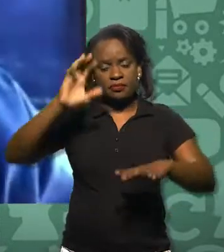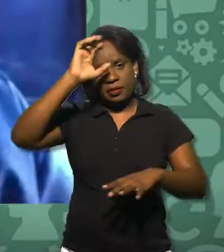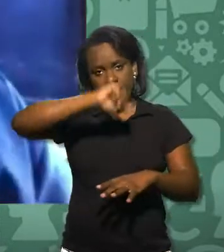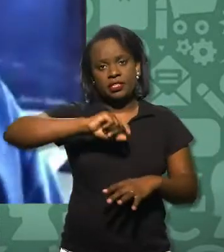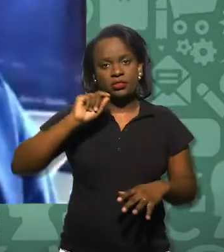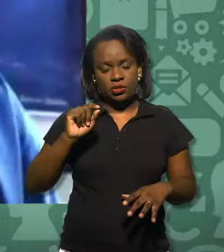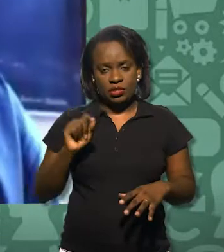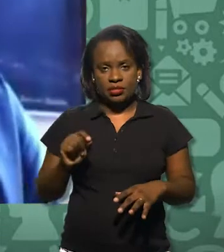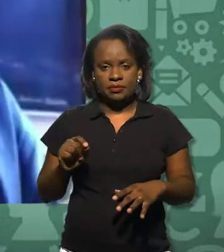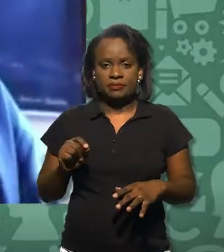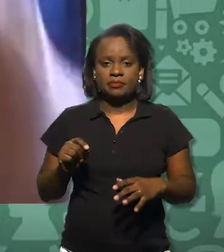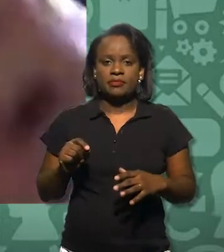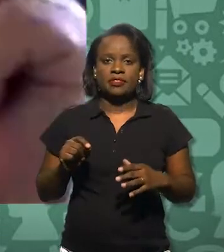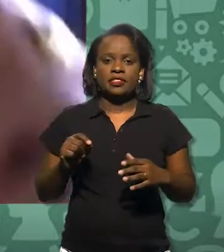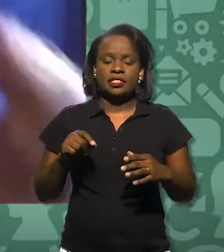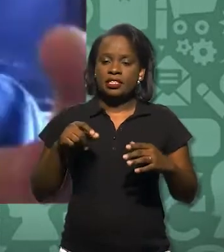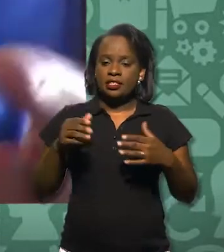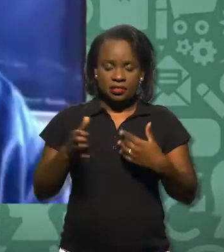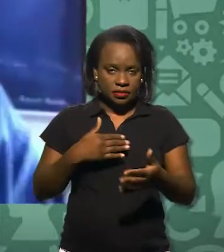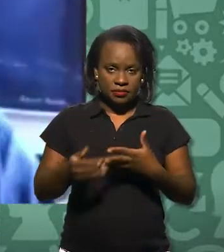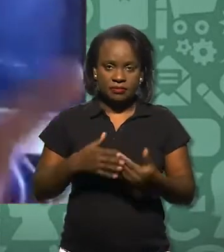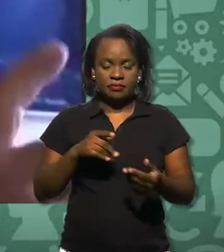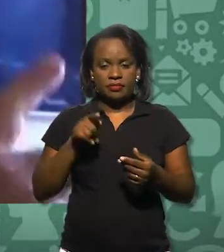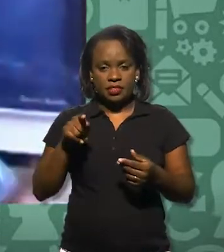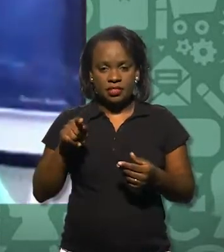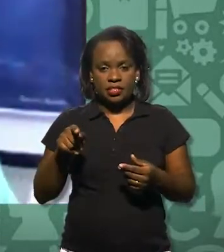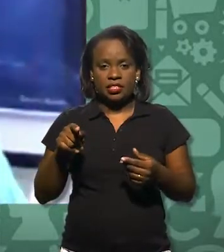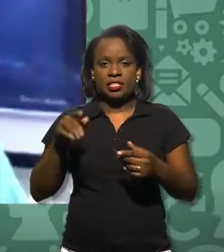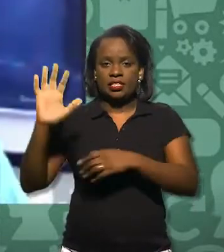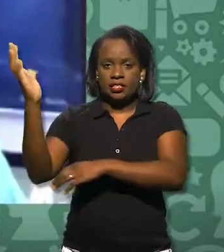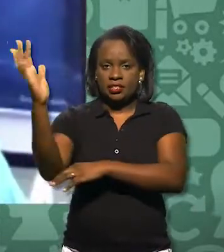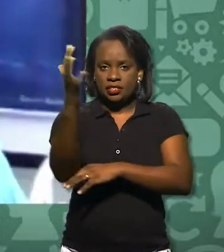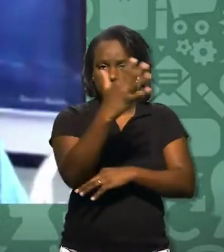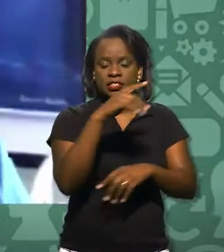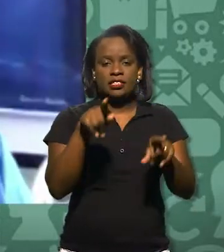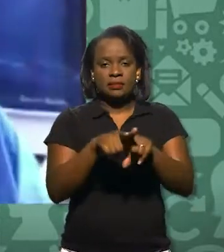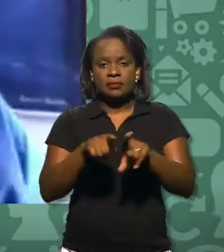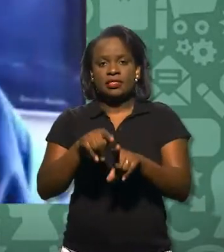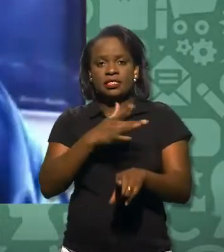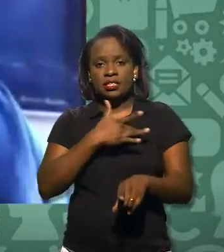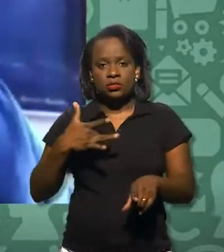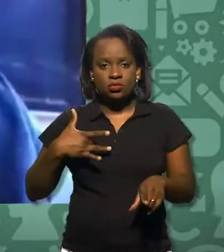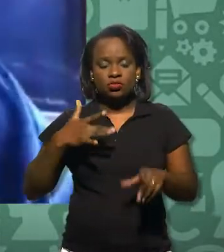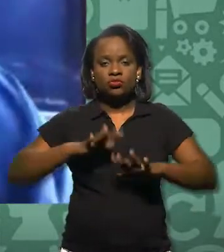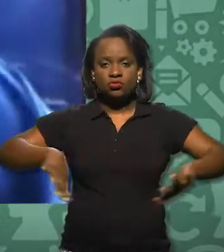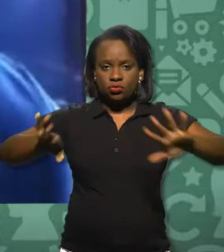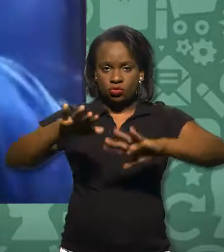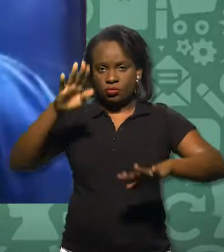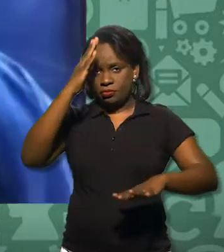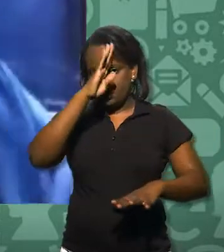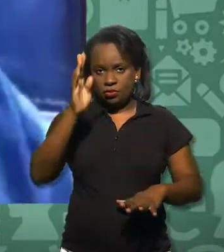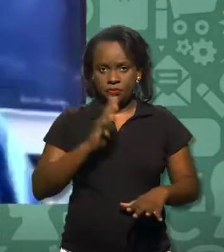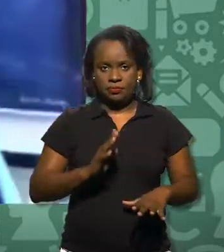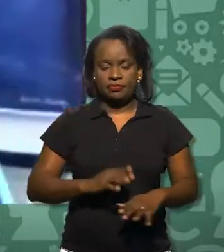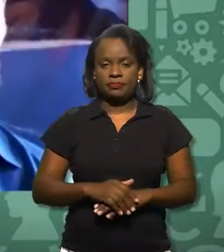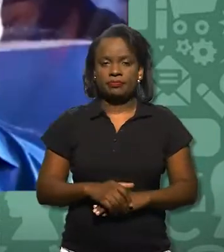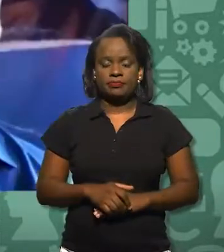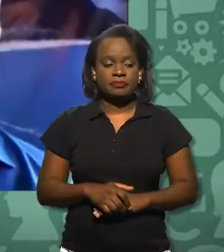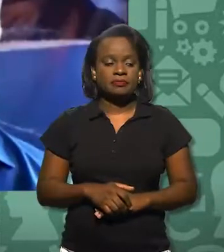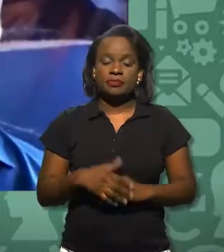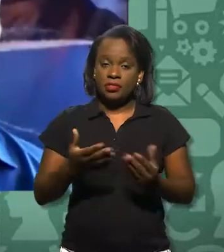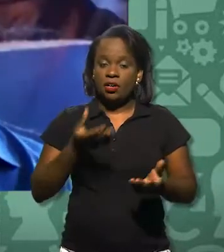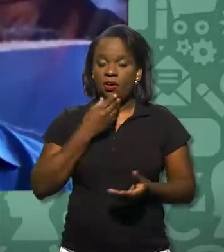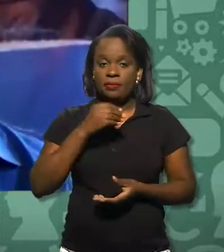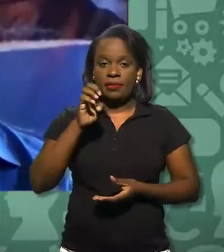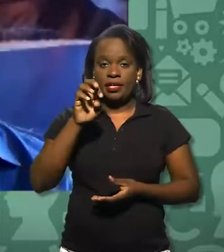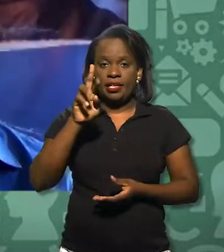tirar de lição disso, tanto ali nas questões ambientais como na saúde pública brasileira.